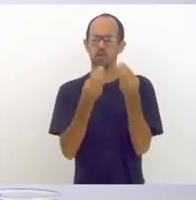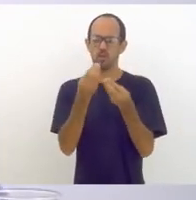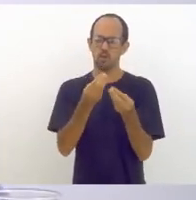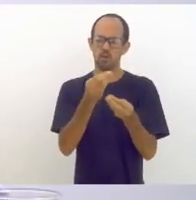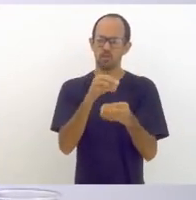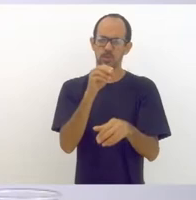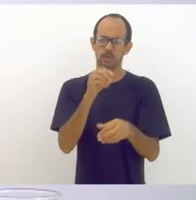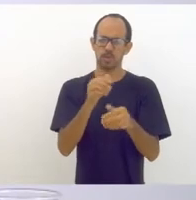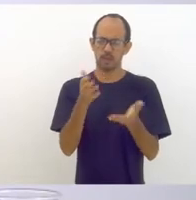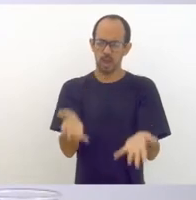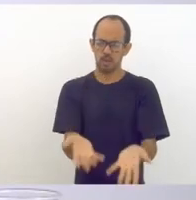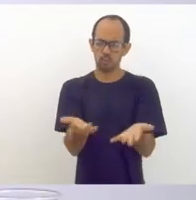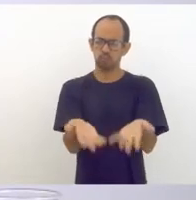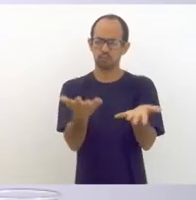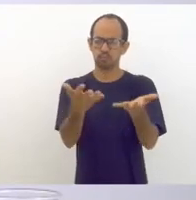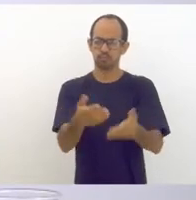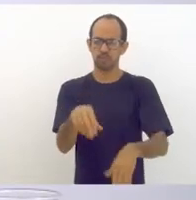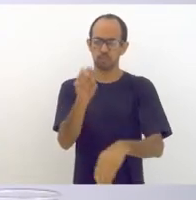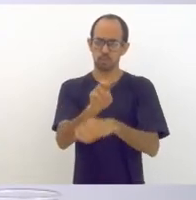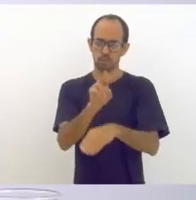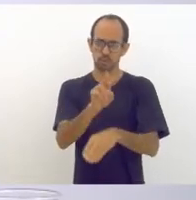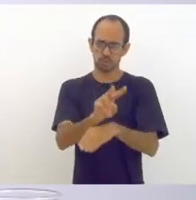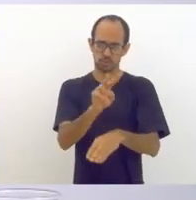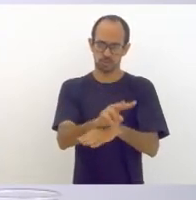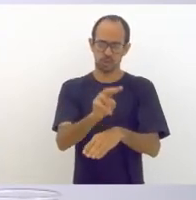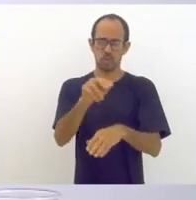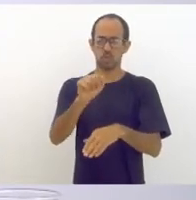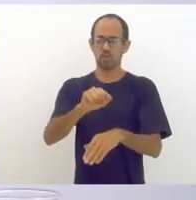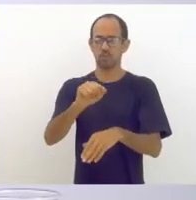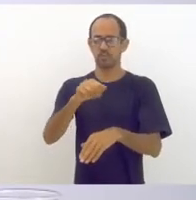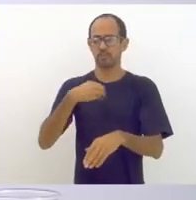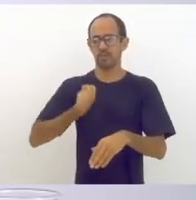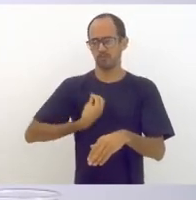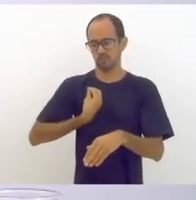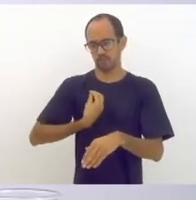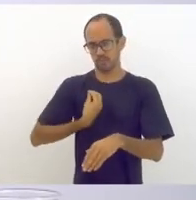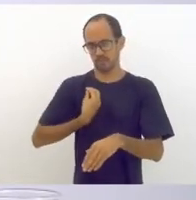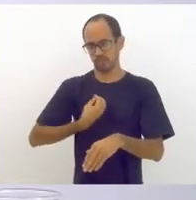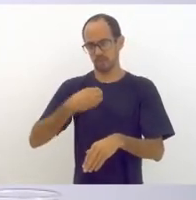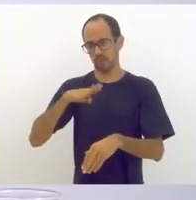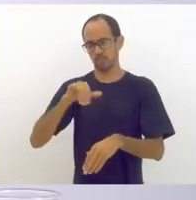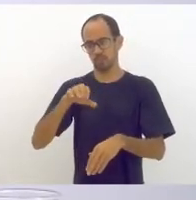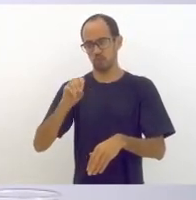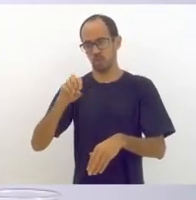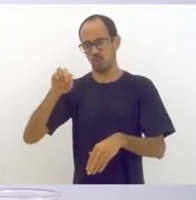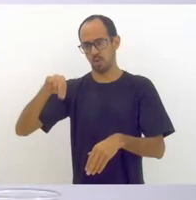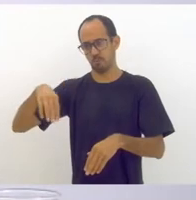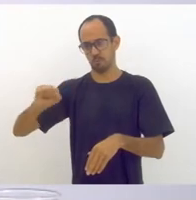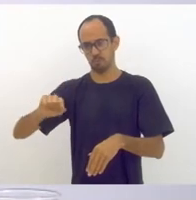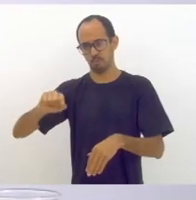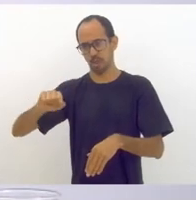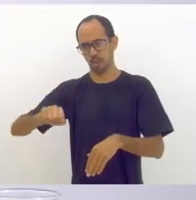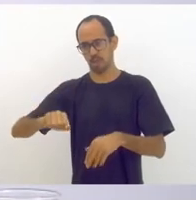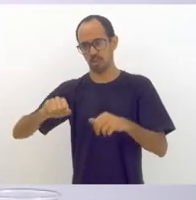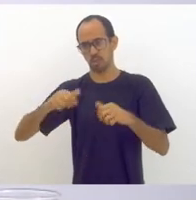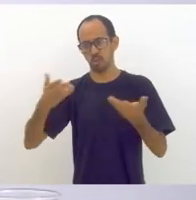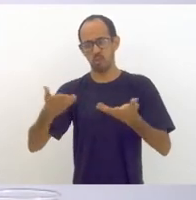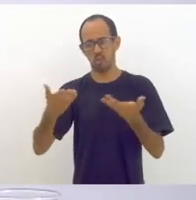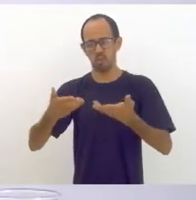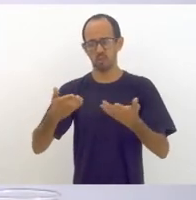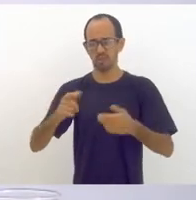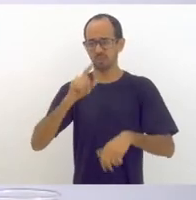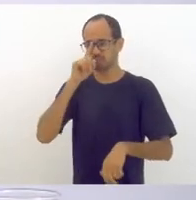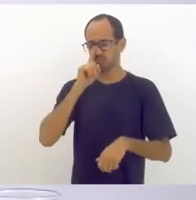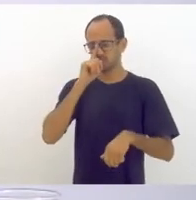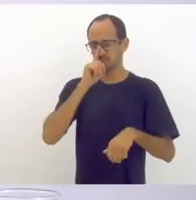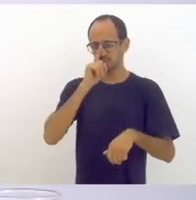para a proteção da biodiversidade, uma área de Mata Atlântica, que é o bioma hoje mais ameaçado na América do Sul, um dos mais